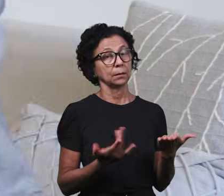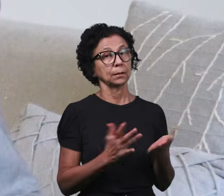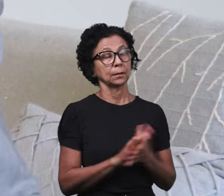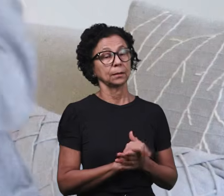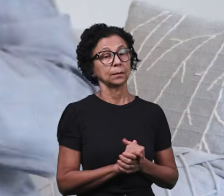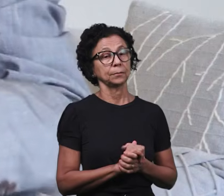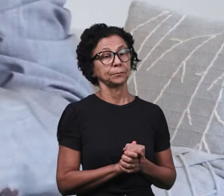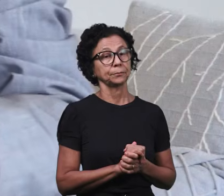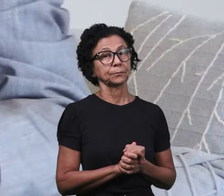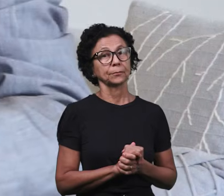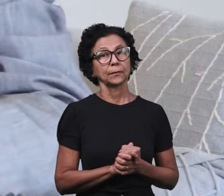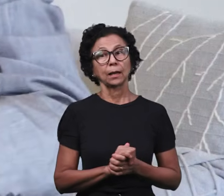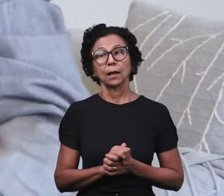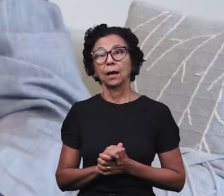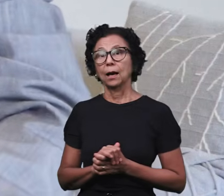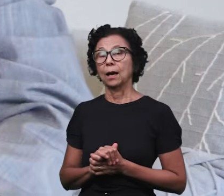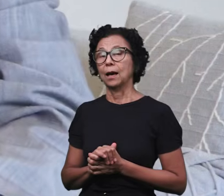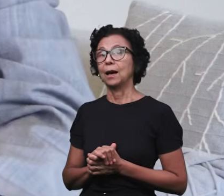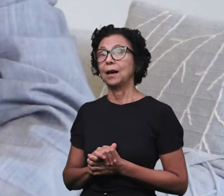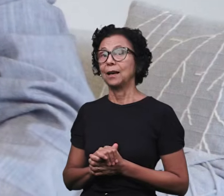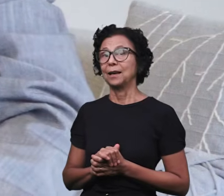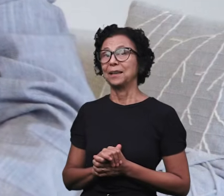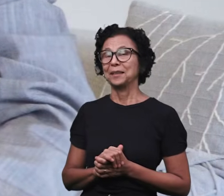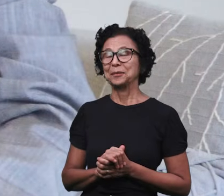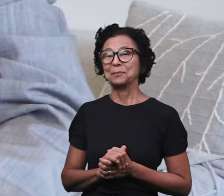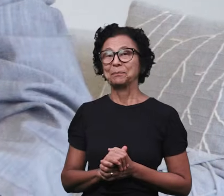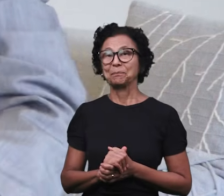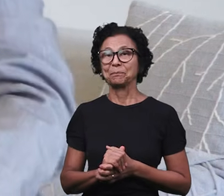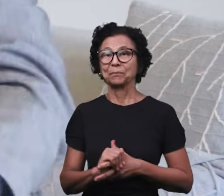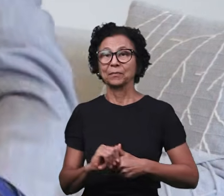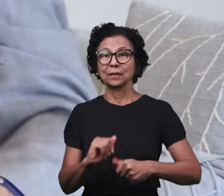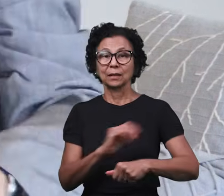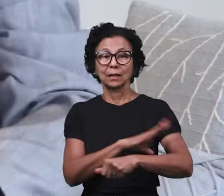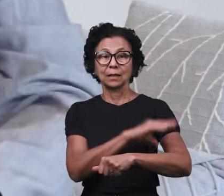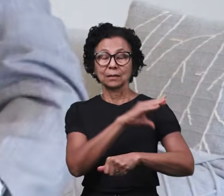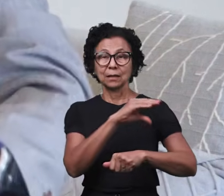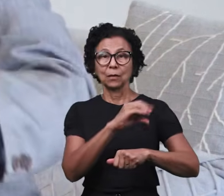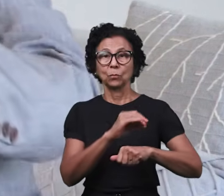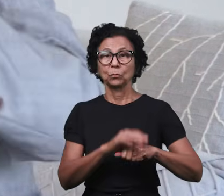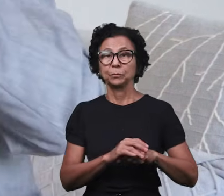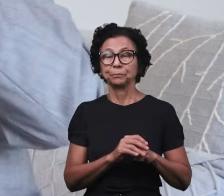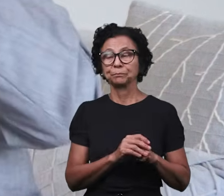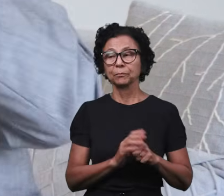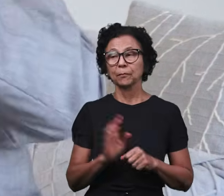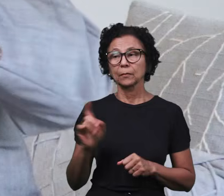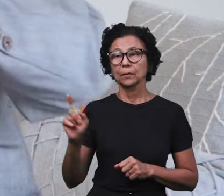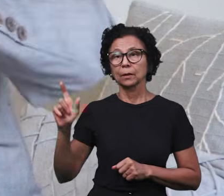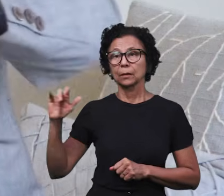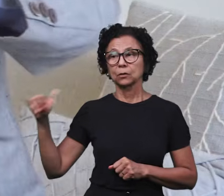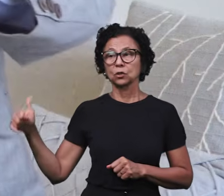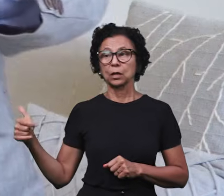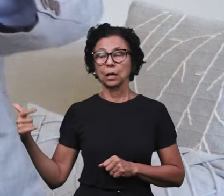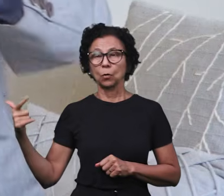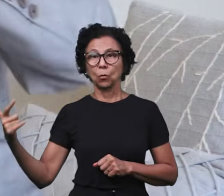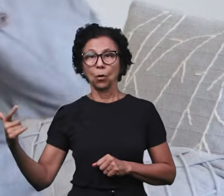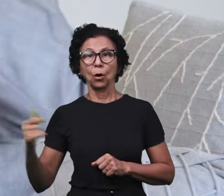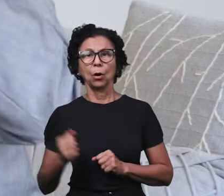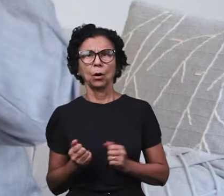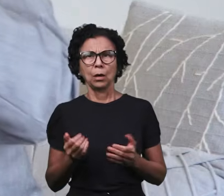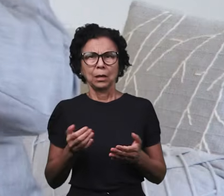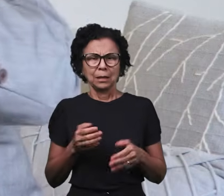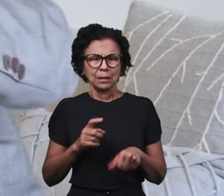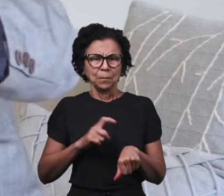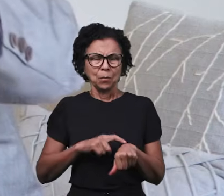nasceu agarrado ao calcanhar, né, de Esaú. Então, tudo isso, né, a hora que ele abriu mão